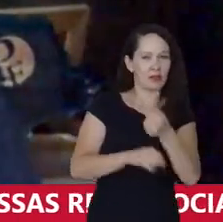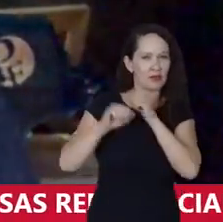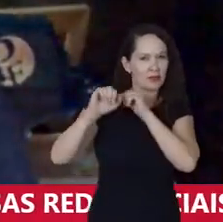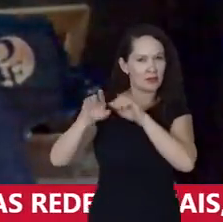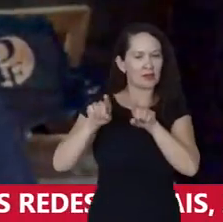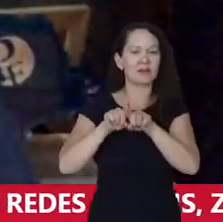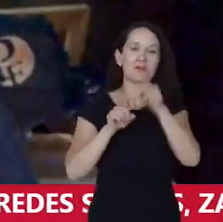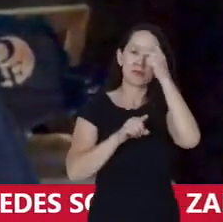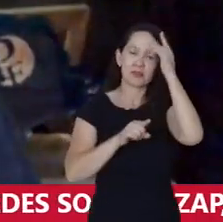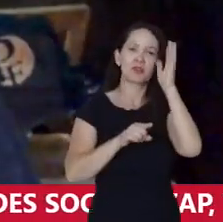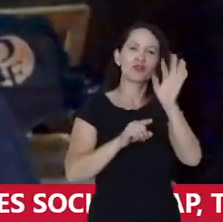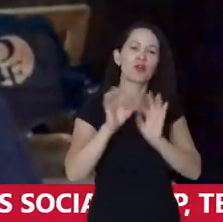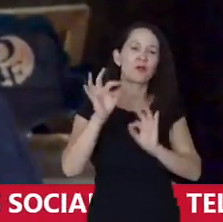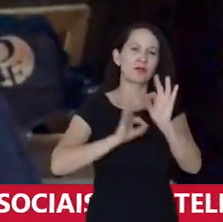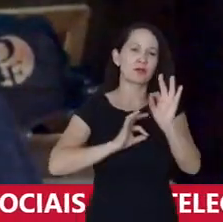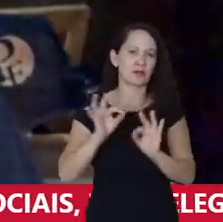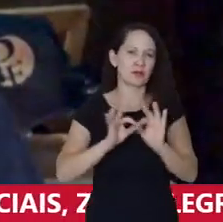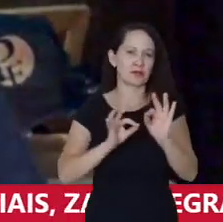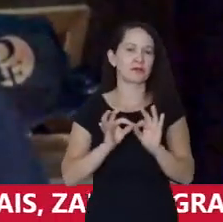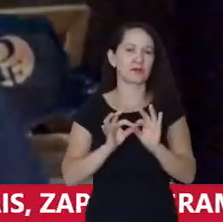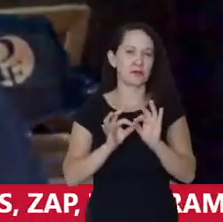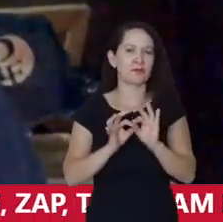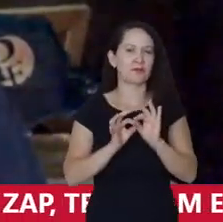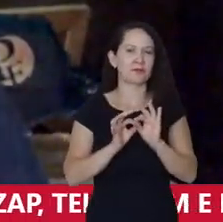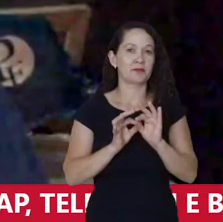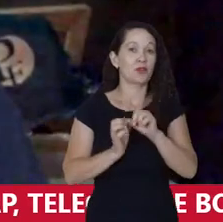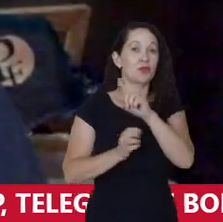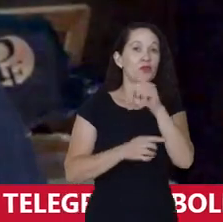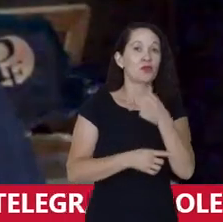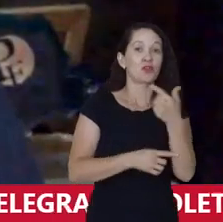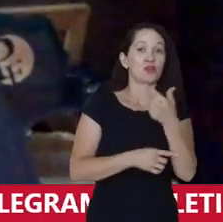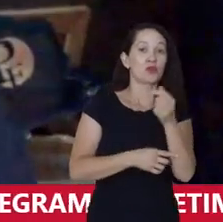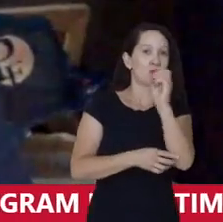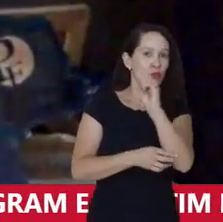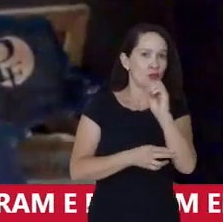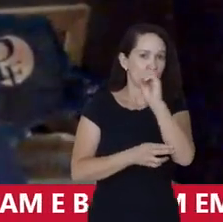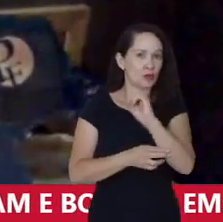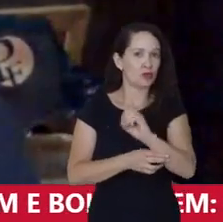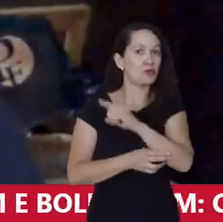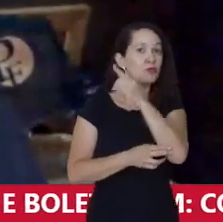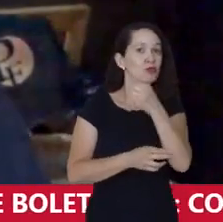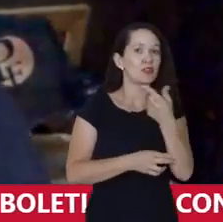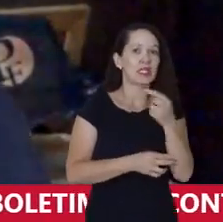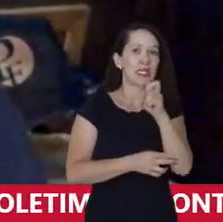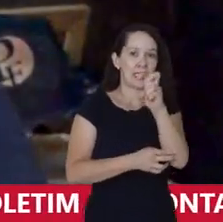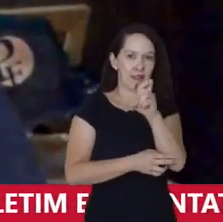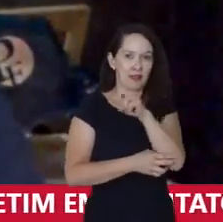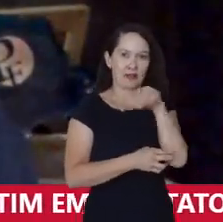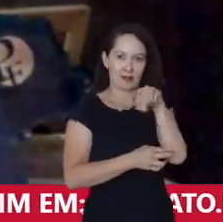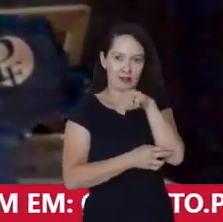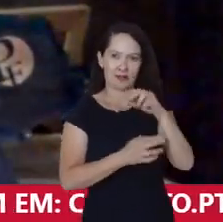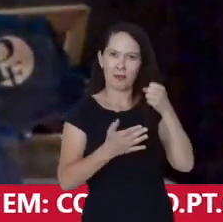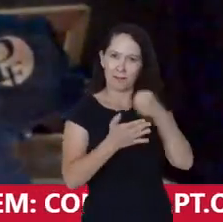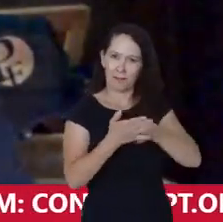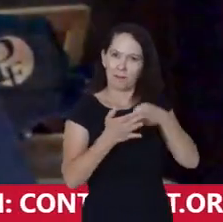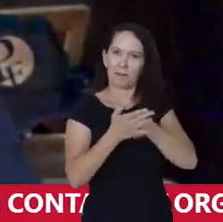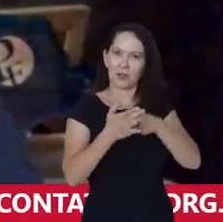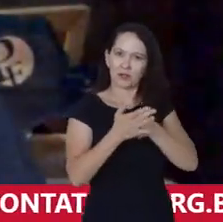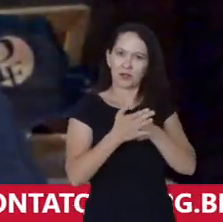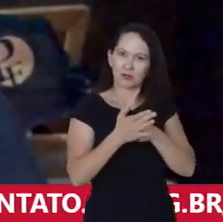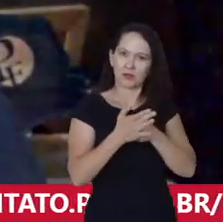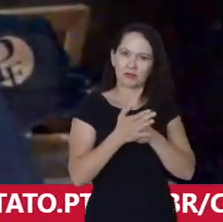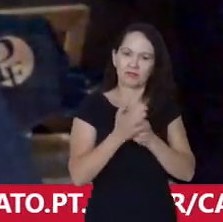se preparando, provavelmente, aí para o dia 2 de outubro, para o dia 15 de novembro, para toda a luta em defesa